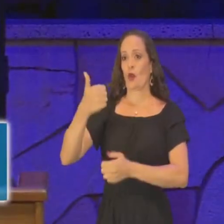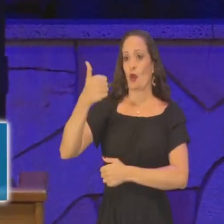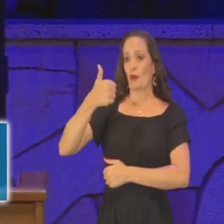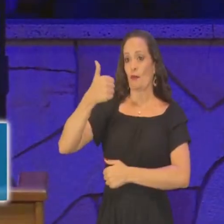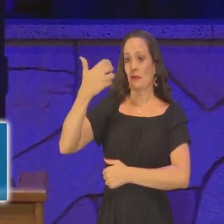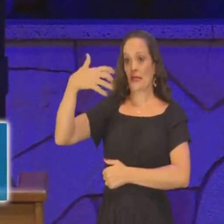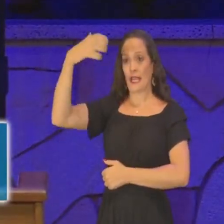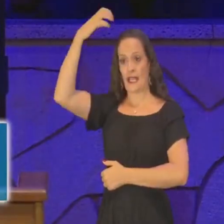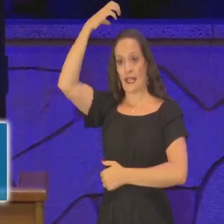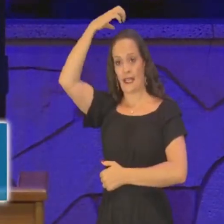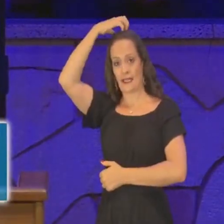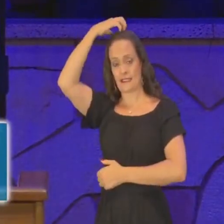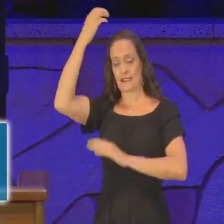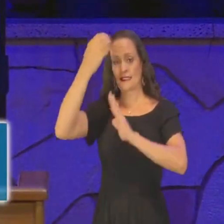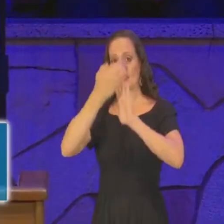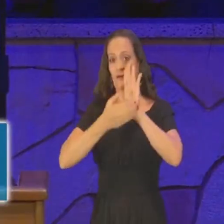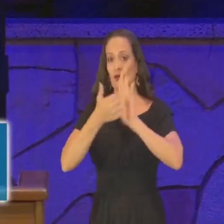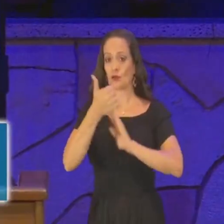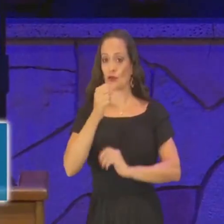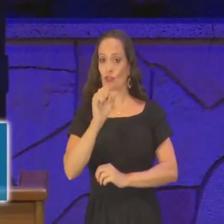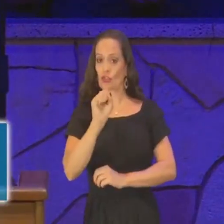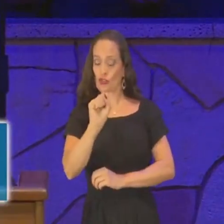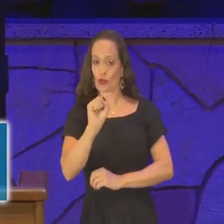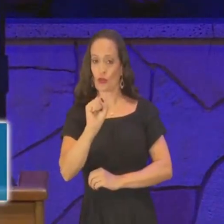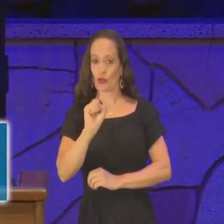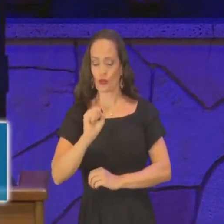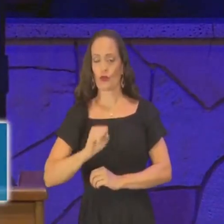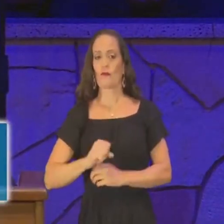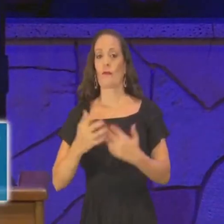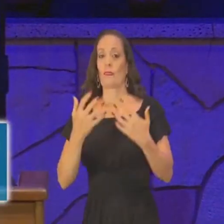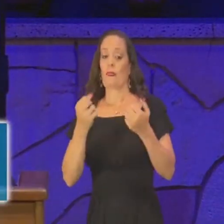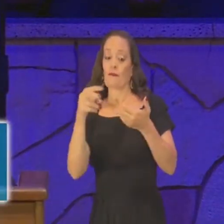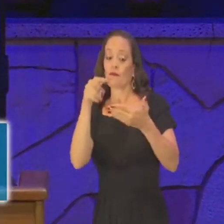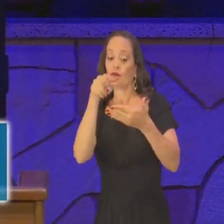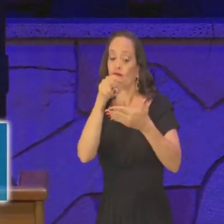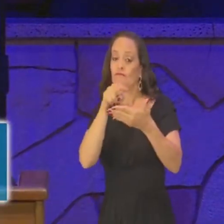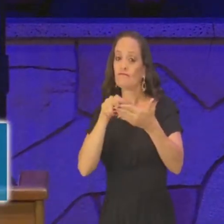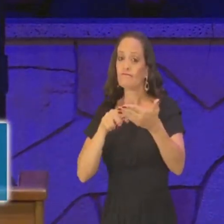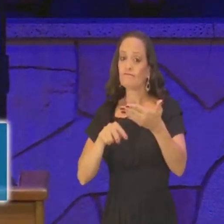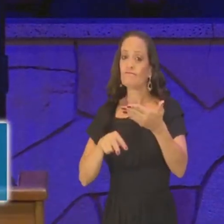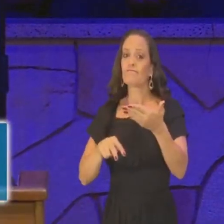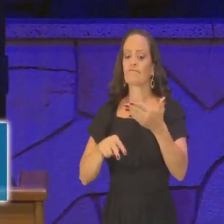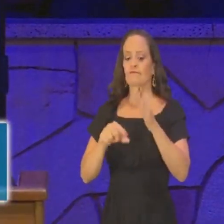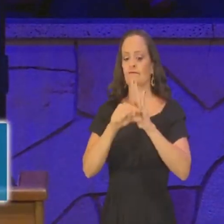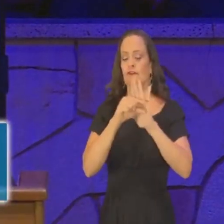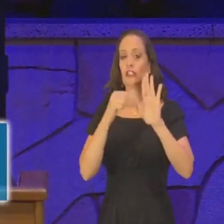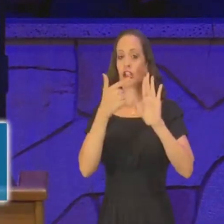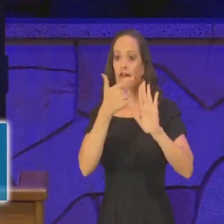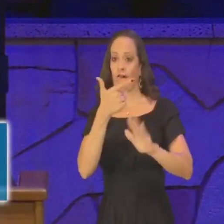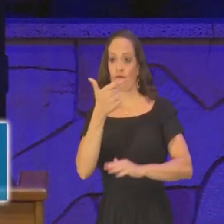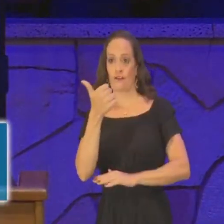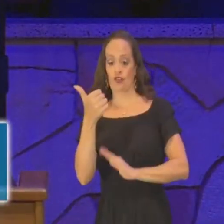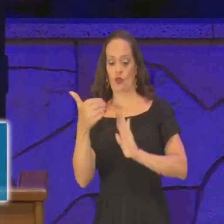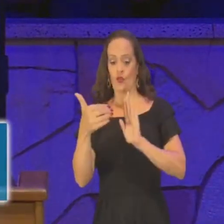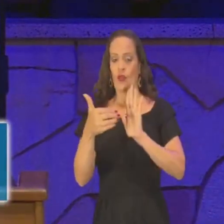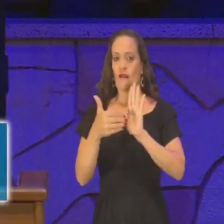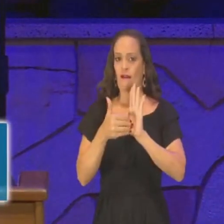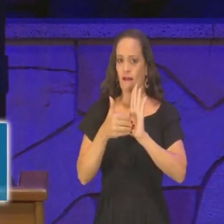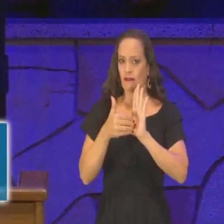capítulo 18. Nós faremos a princípio a leitura do verso 21 ao